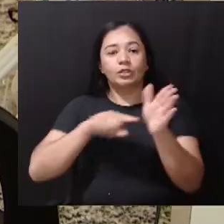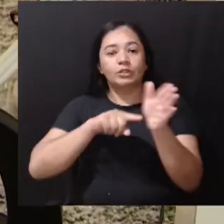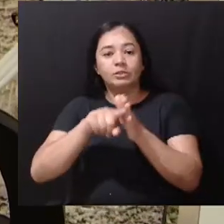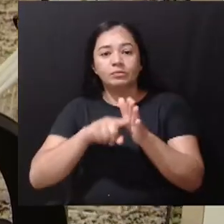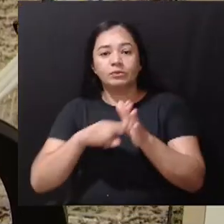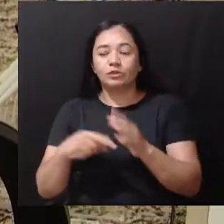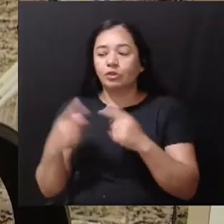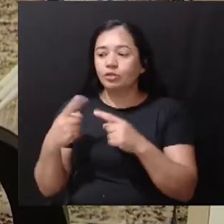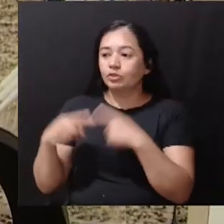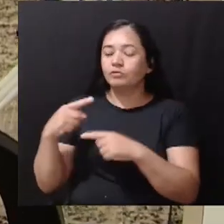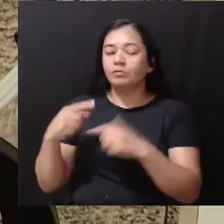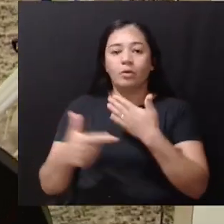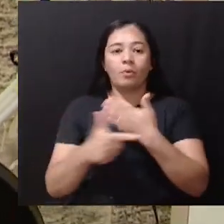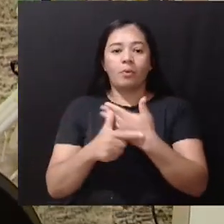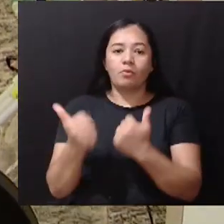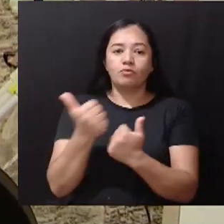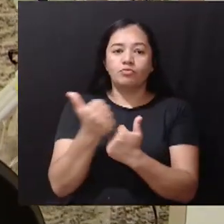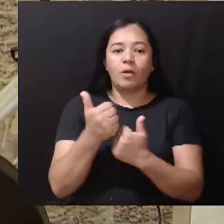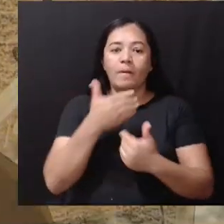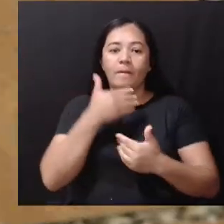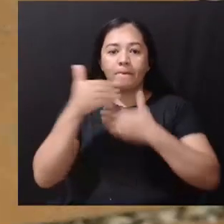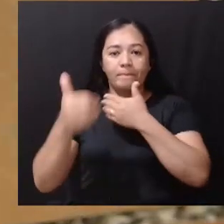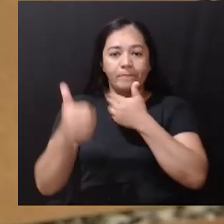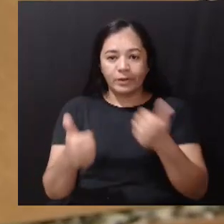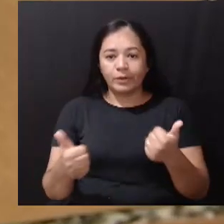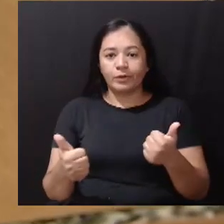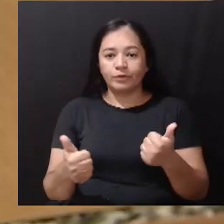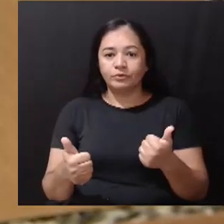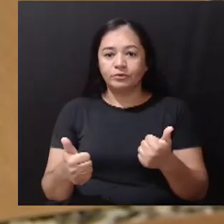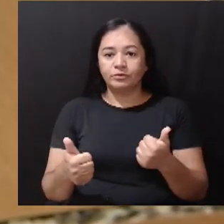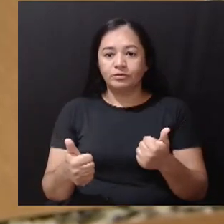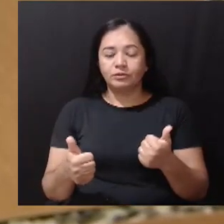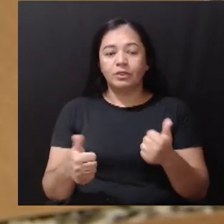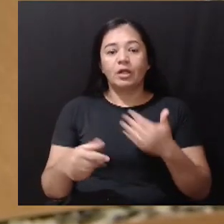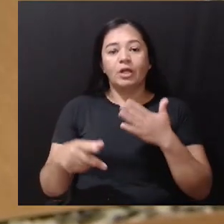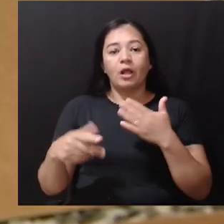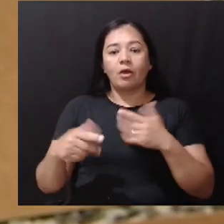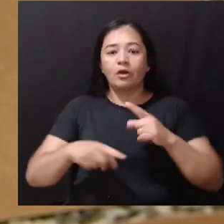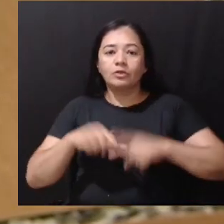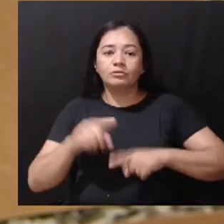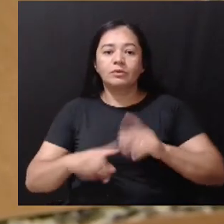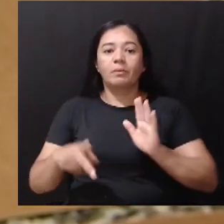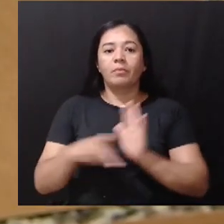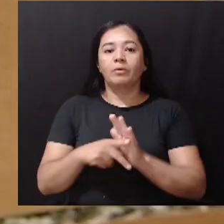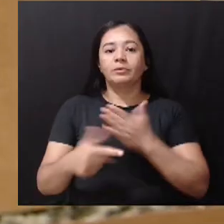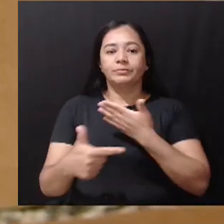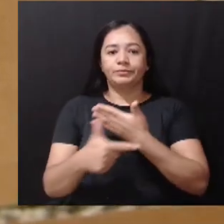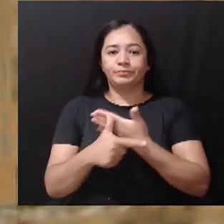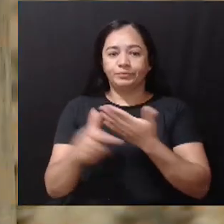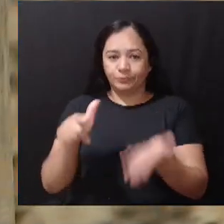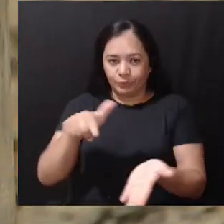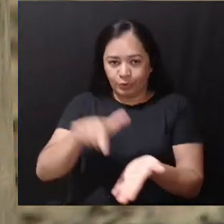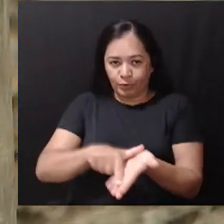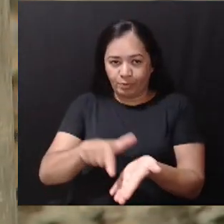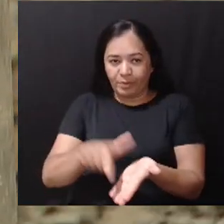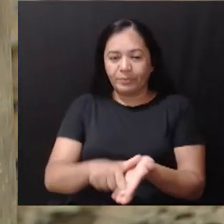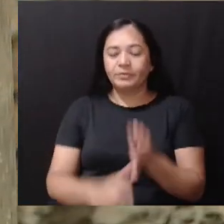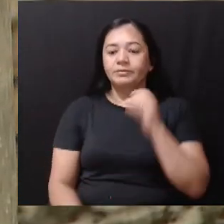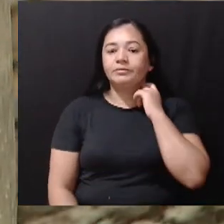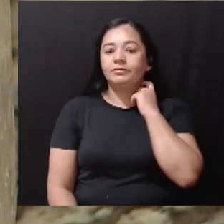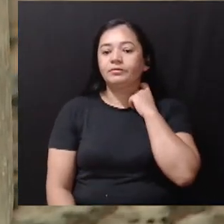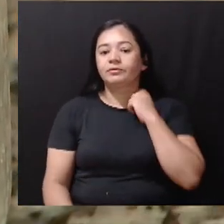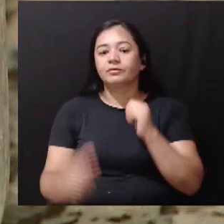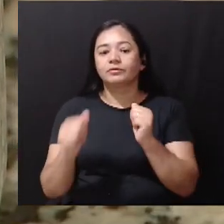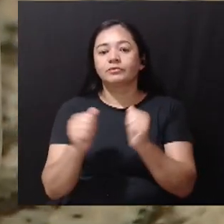o papel que melhorou bastante as propriedades de barreira do papel. Junto com a CNPEM, teve